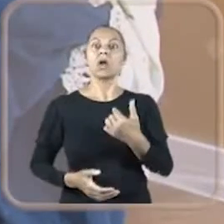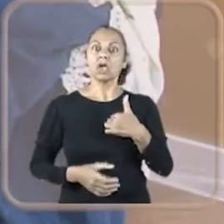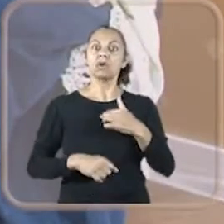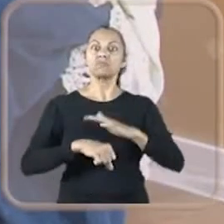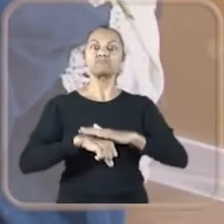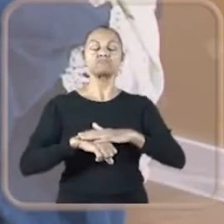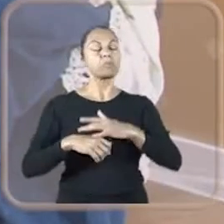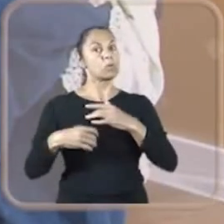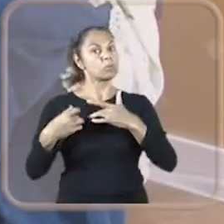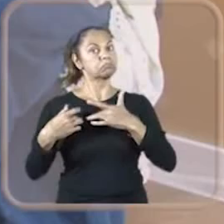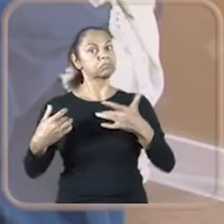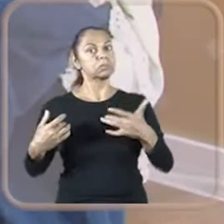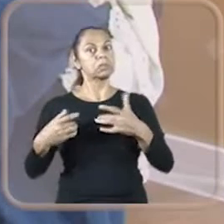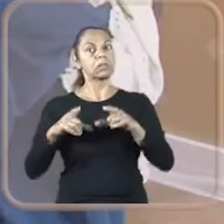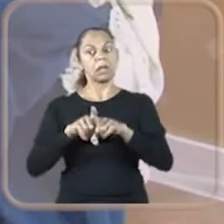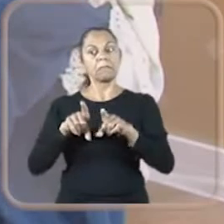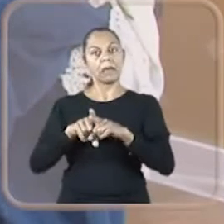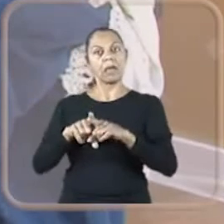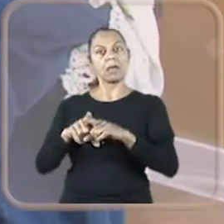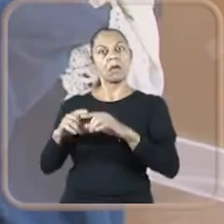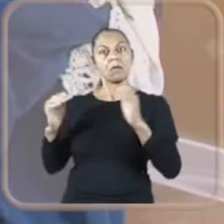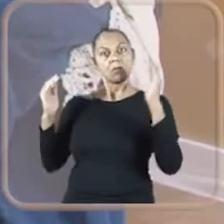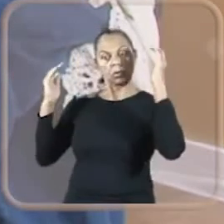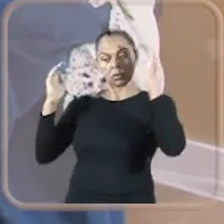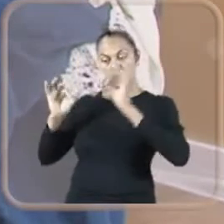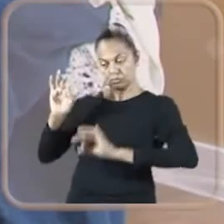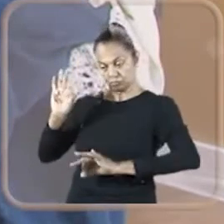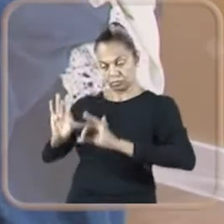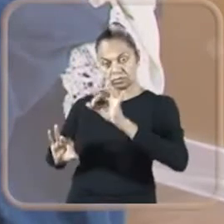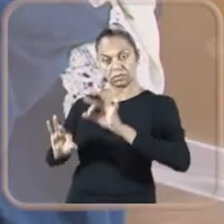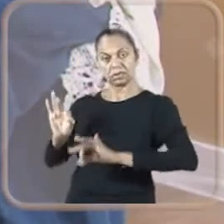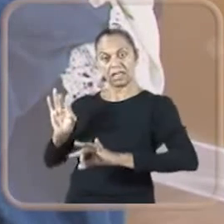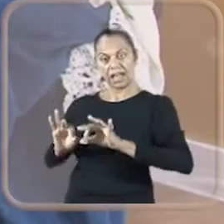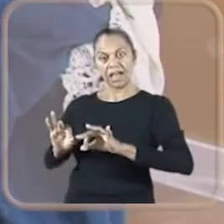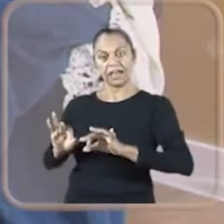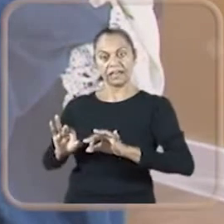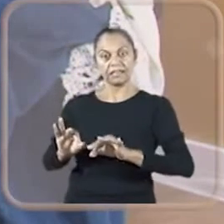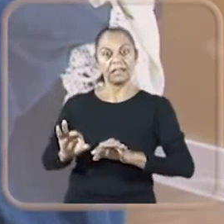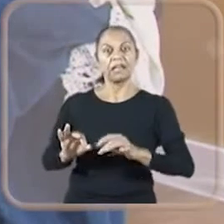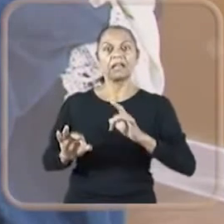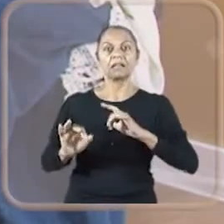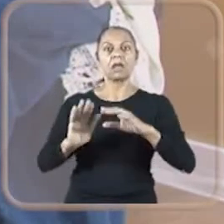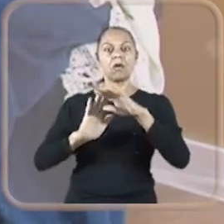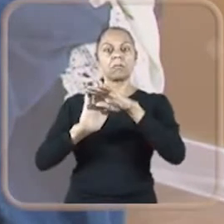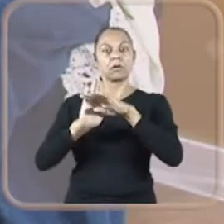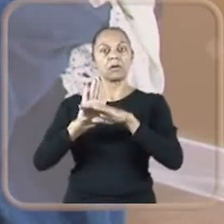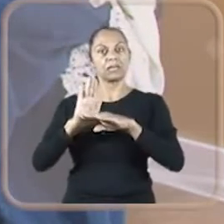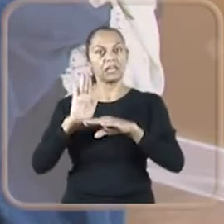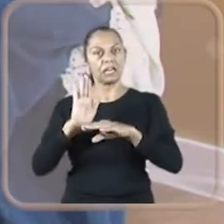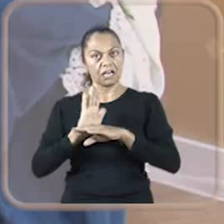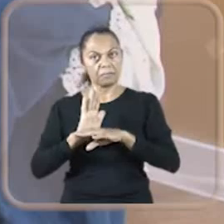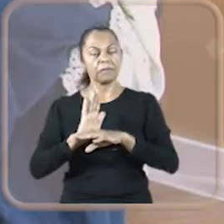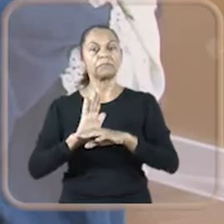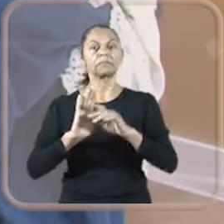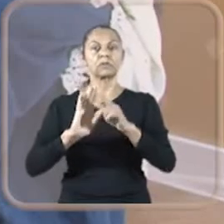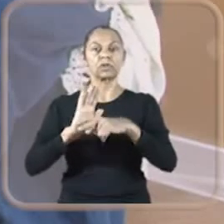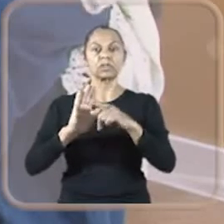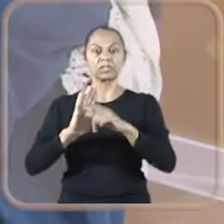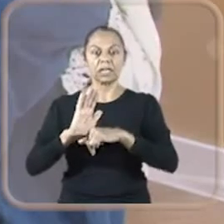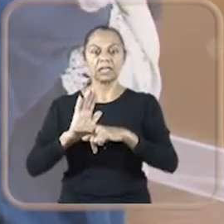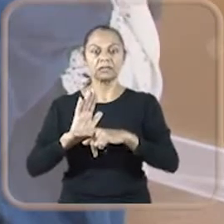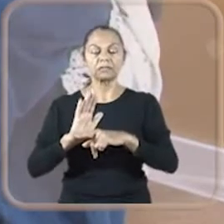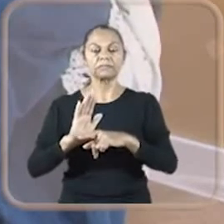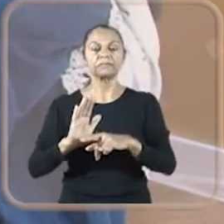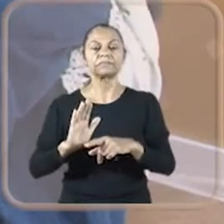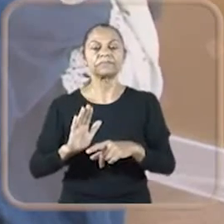ser, e também encerrando, me colocar à disposição, e o Poder Judiciário do Espírito Santo, nós temos um programa específico, o programa Reconstruir o Viver, com muita